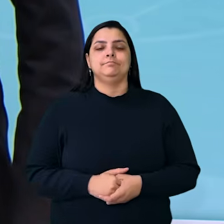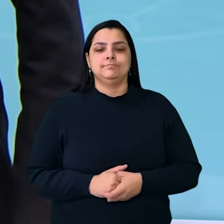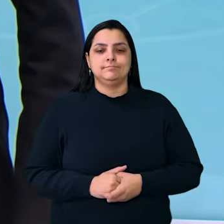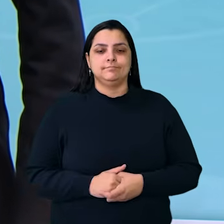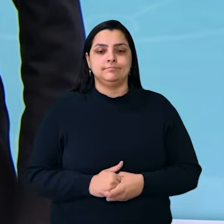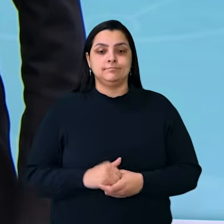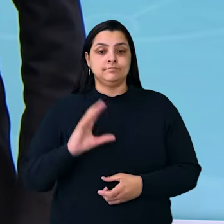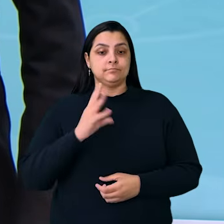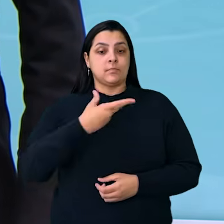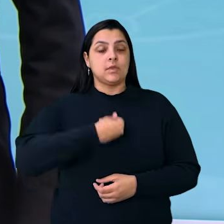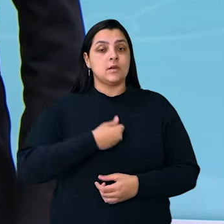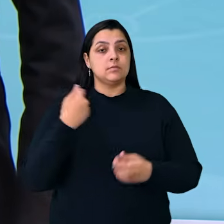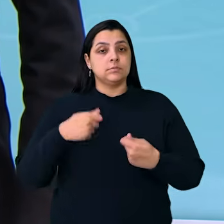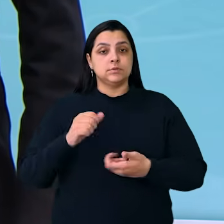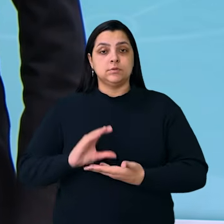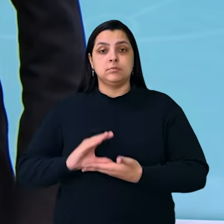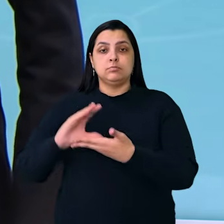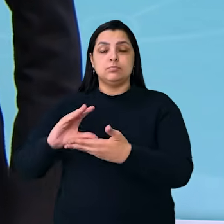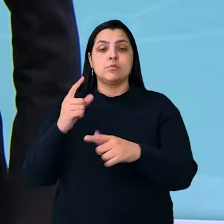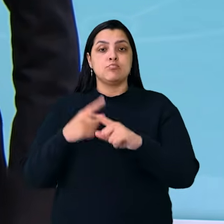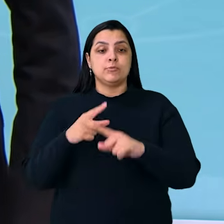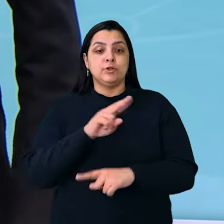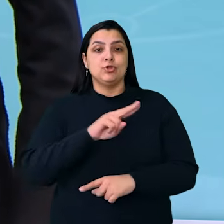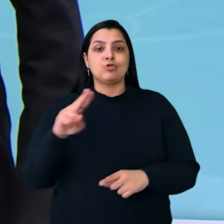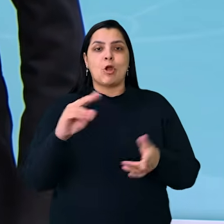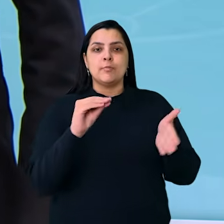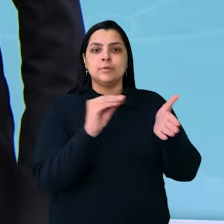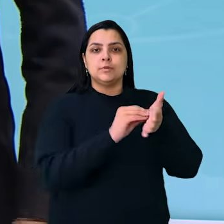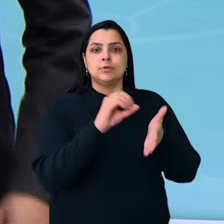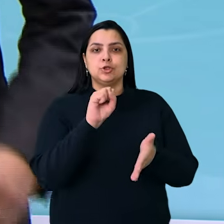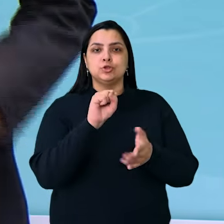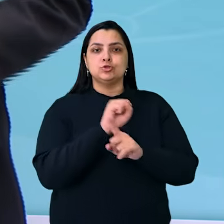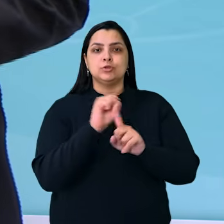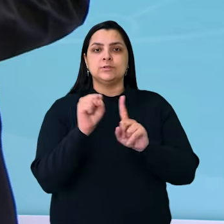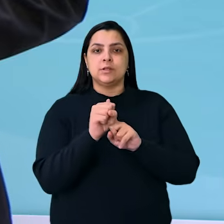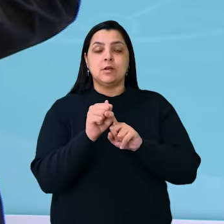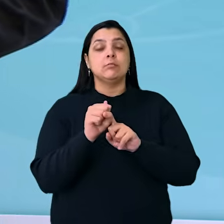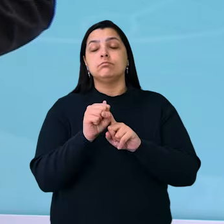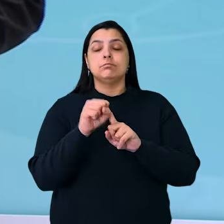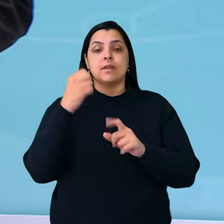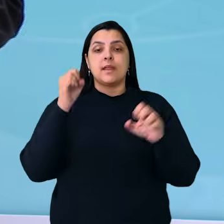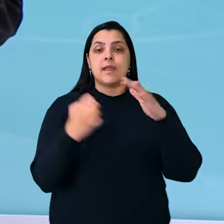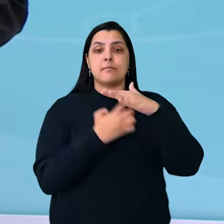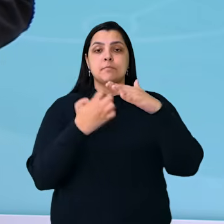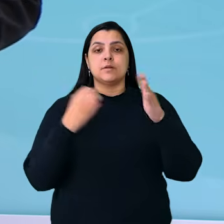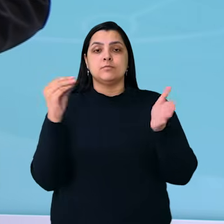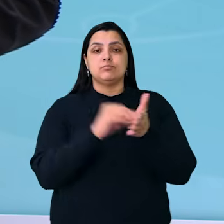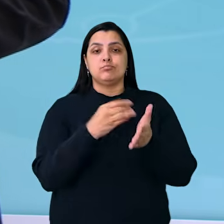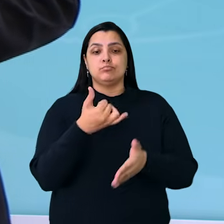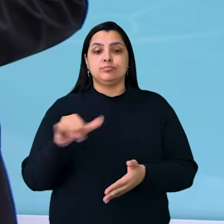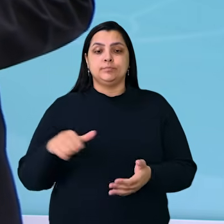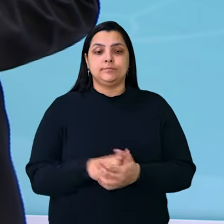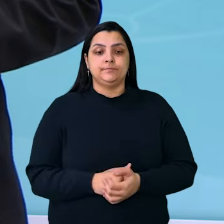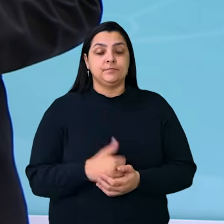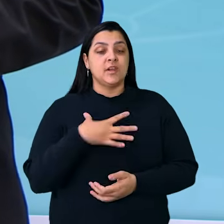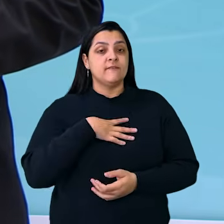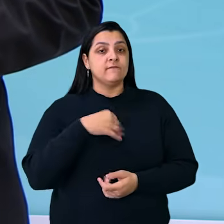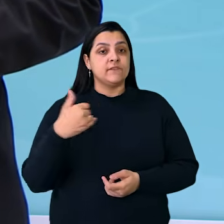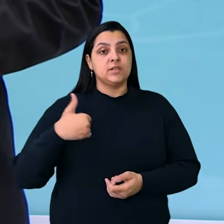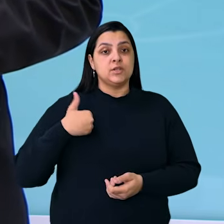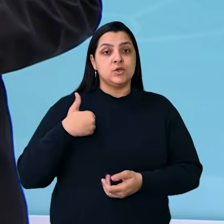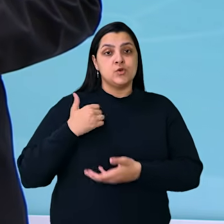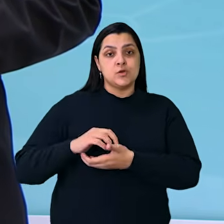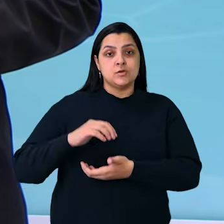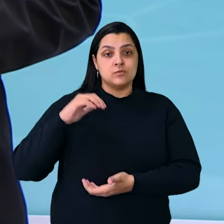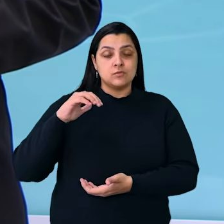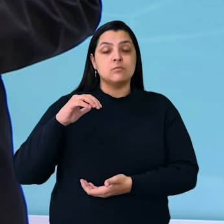Tribunal. Transsexual deve ser indenizada por não ter o nome social reconhecido pela empresa. Filho de idosa obtém direito ao benefício